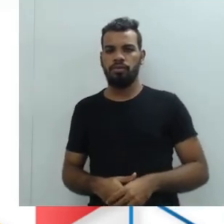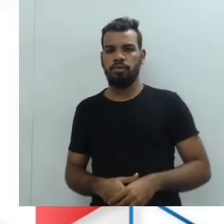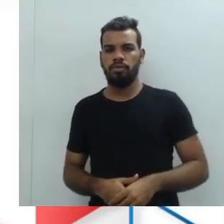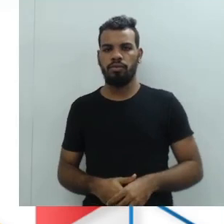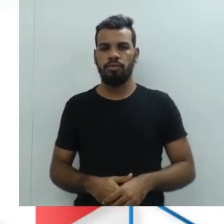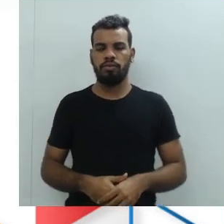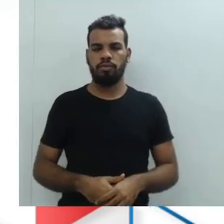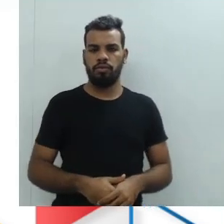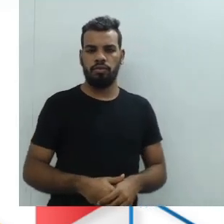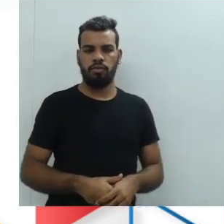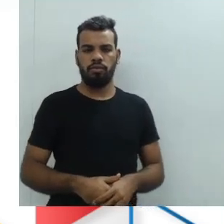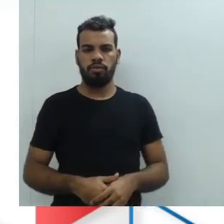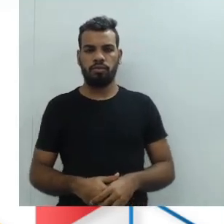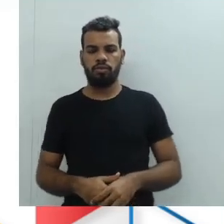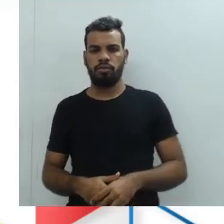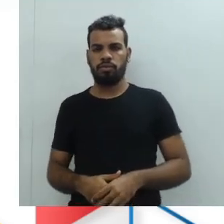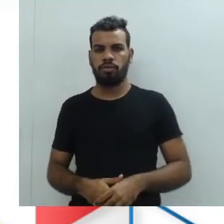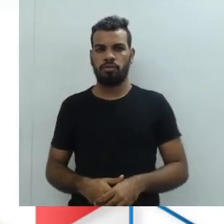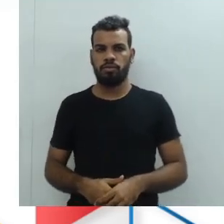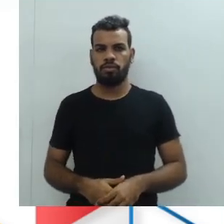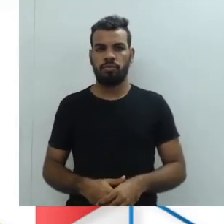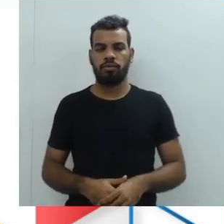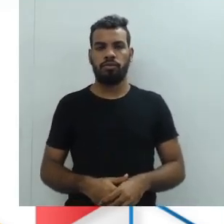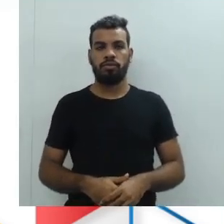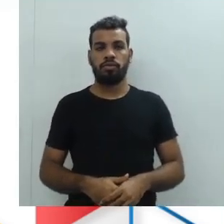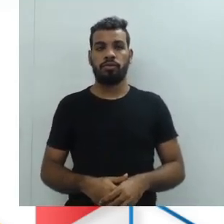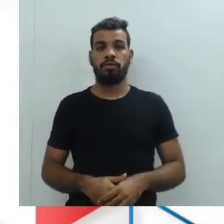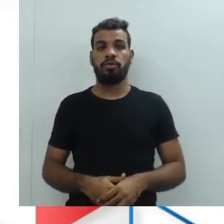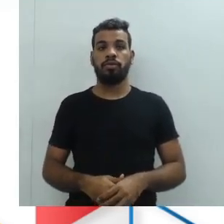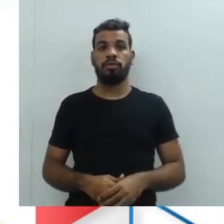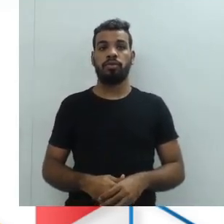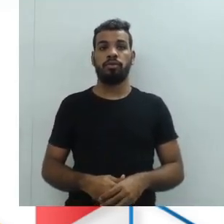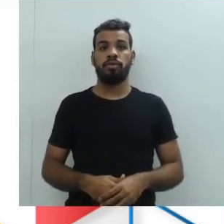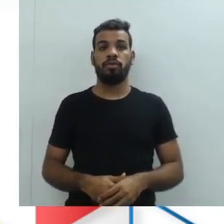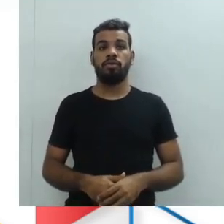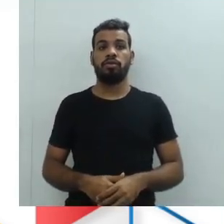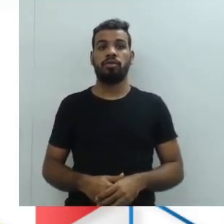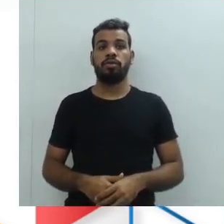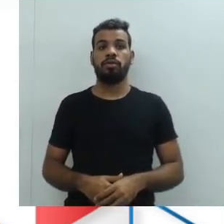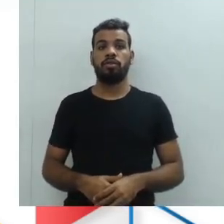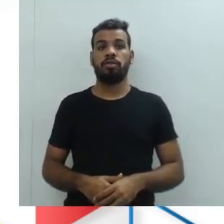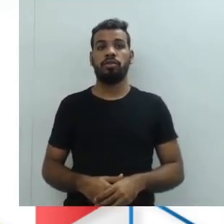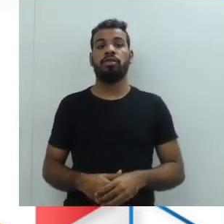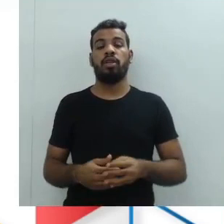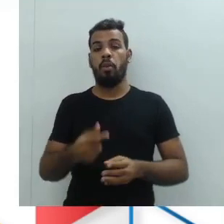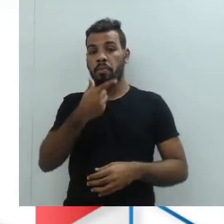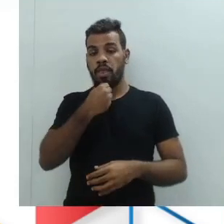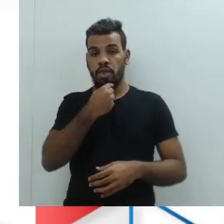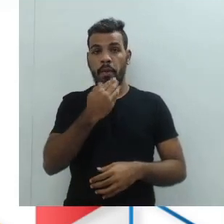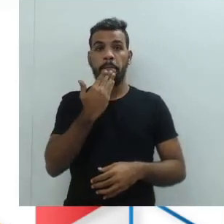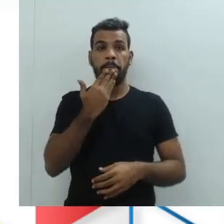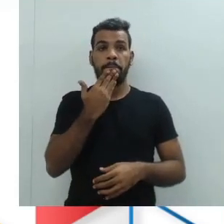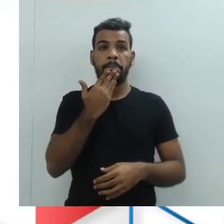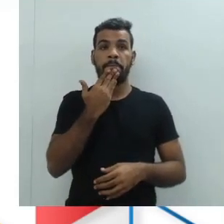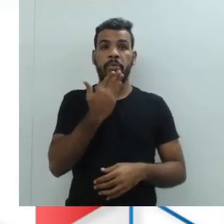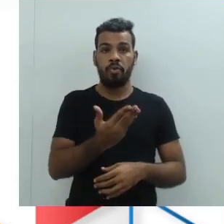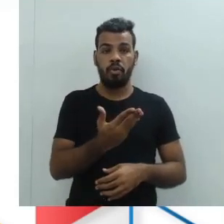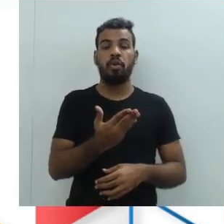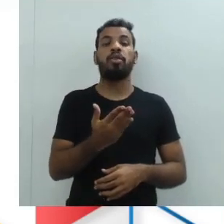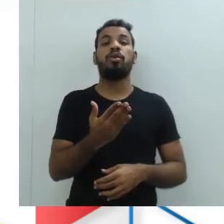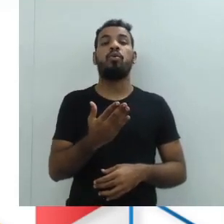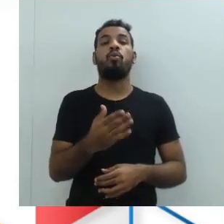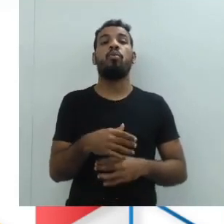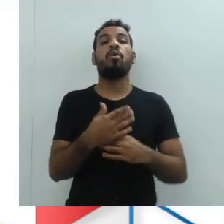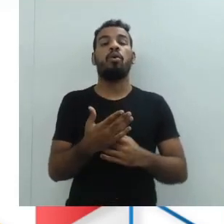Aí, mas a pergunta é, entre os meninos, qual o time preferido da maioria? A pergunta é qual time?